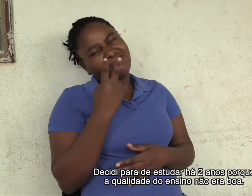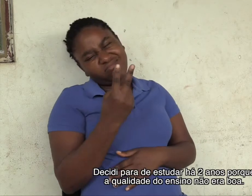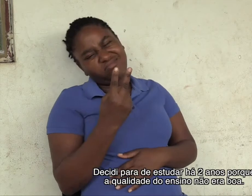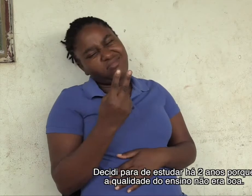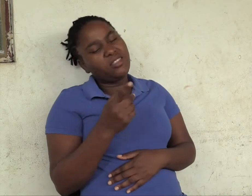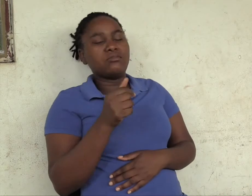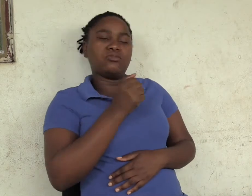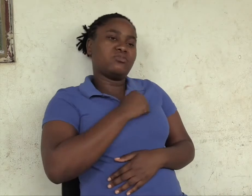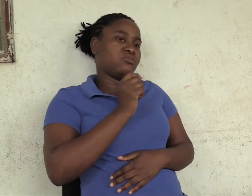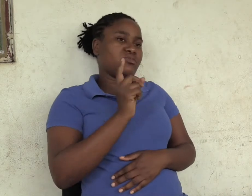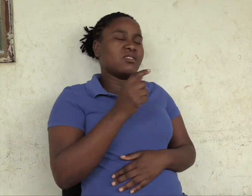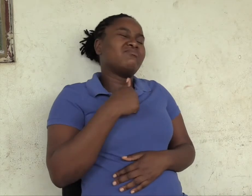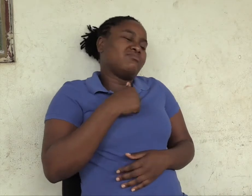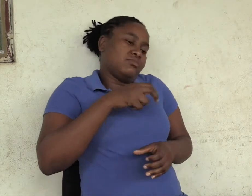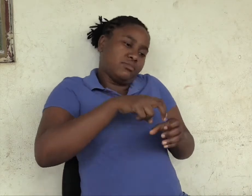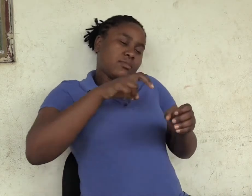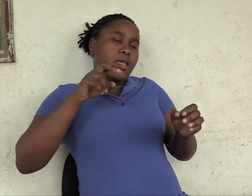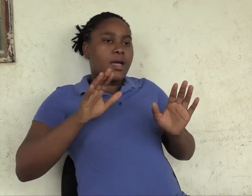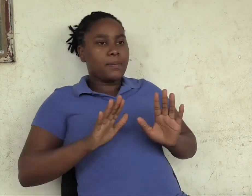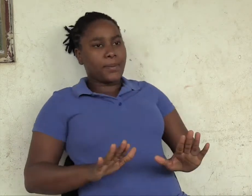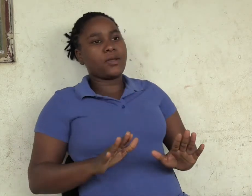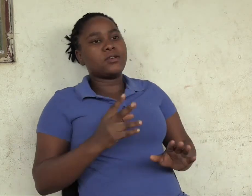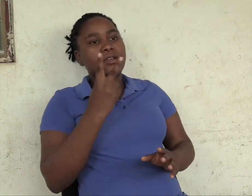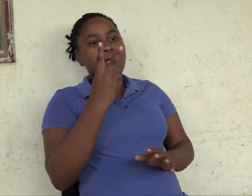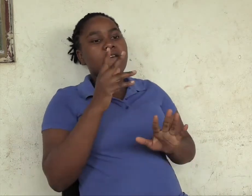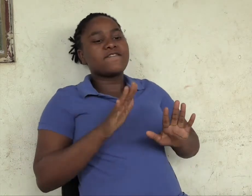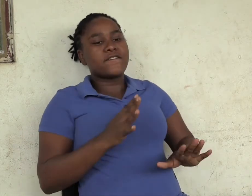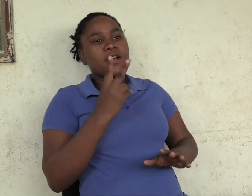qualidade do ensino não era boa.